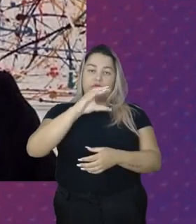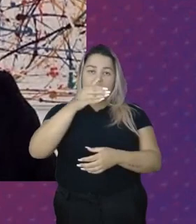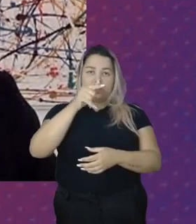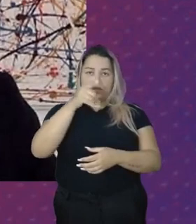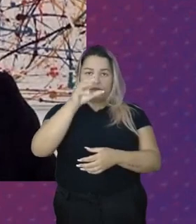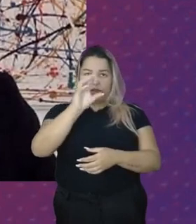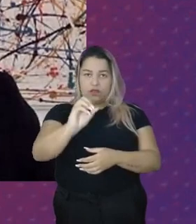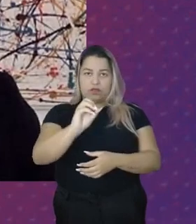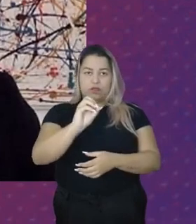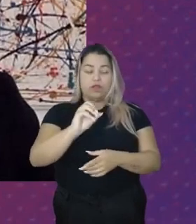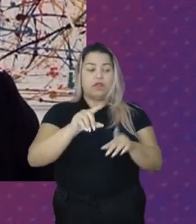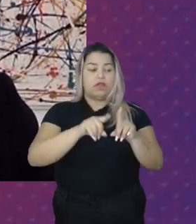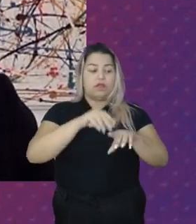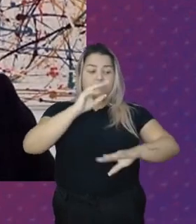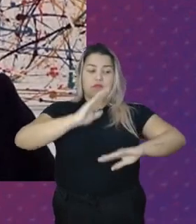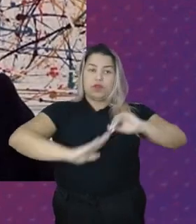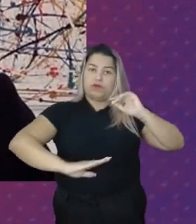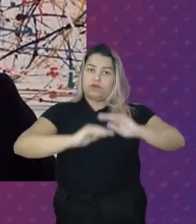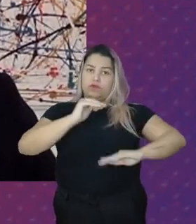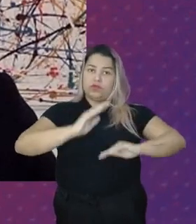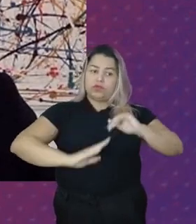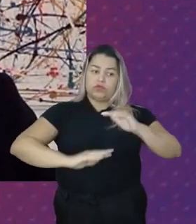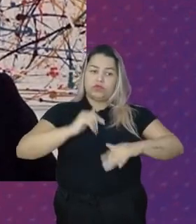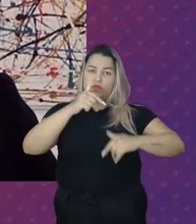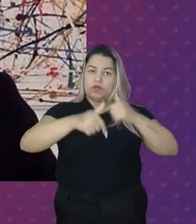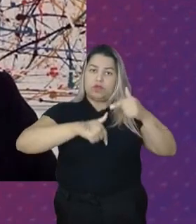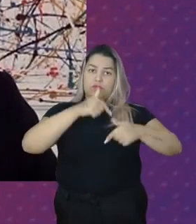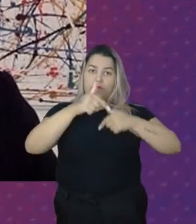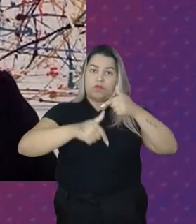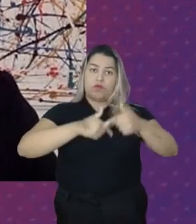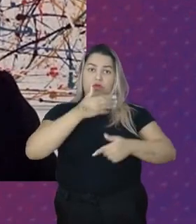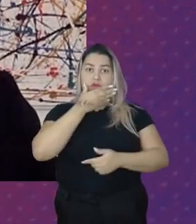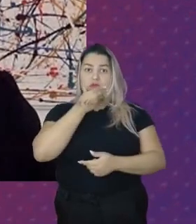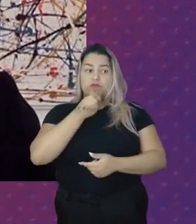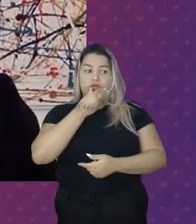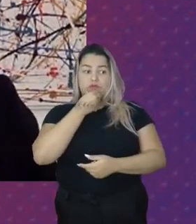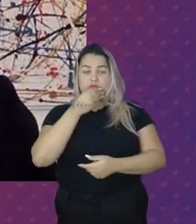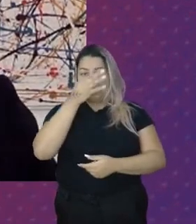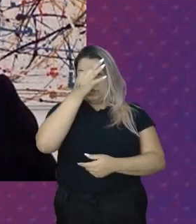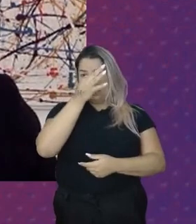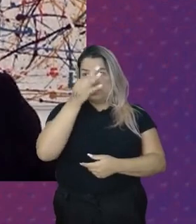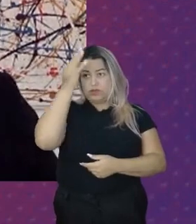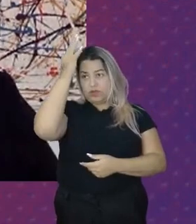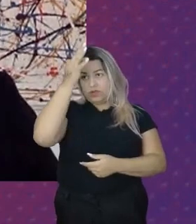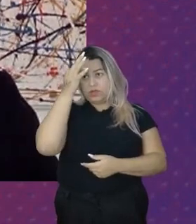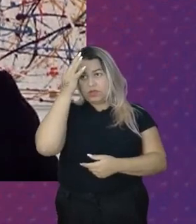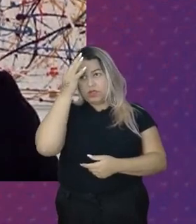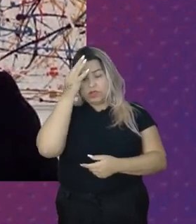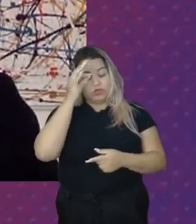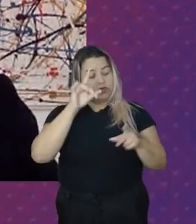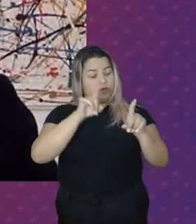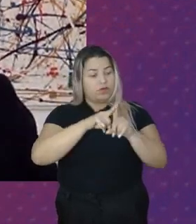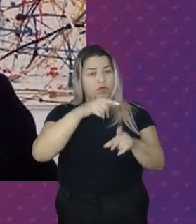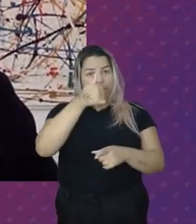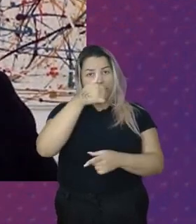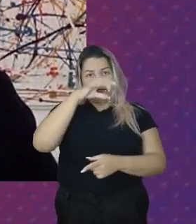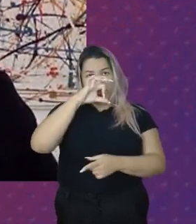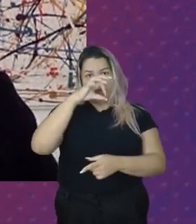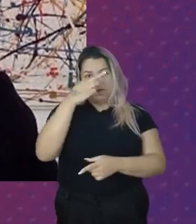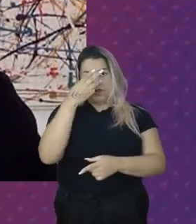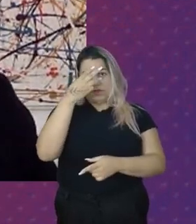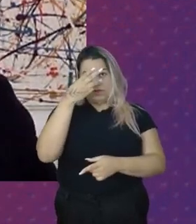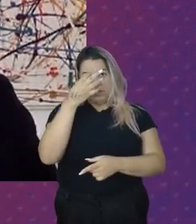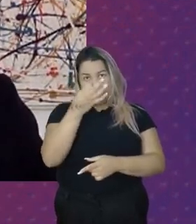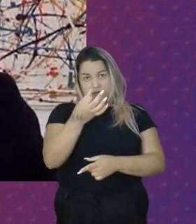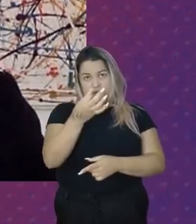a Associação Profissional dos Empregados Domésticos de Santos, fundada em